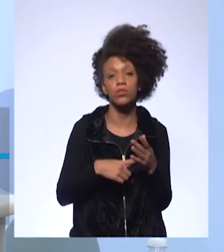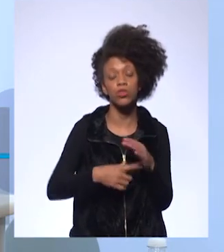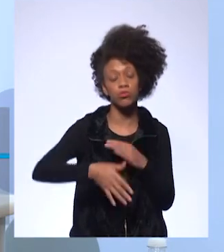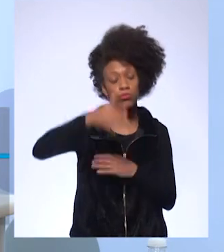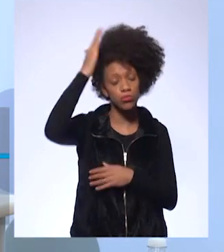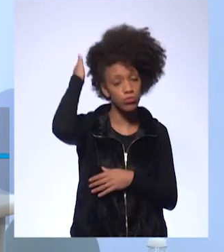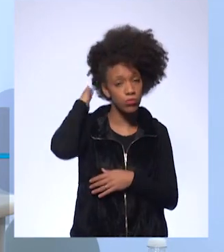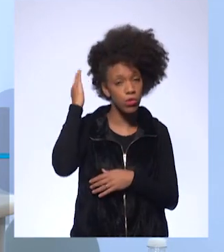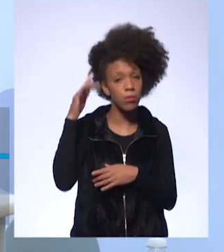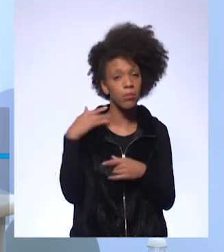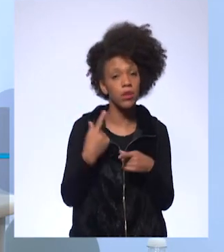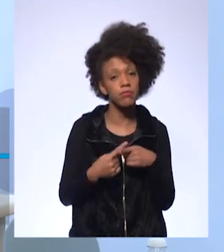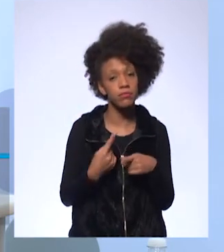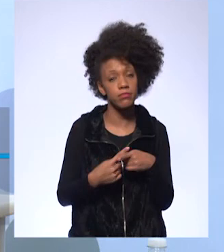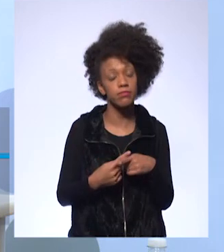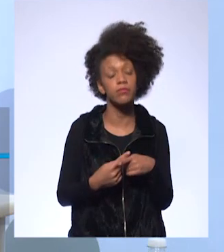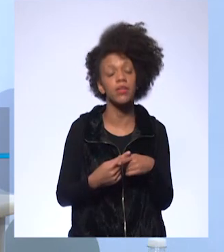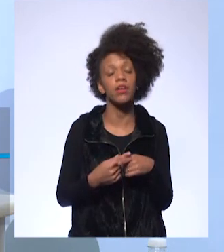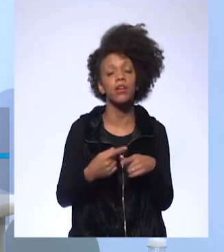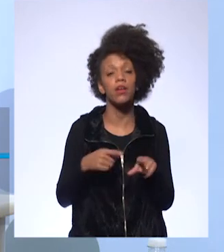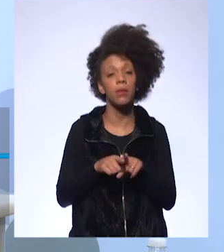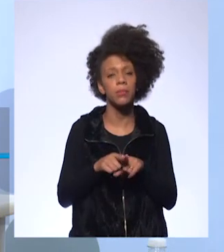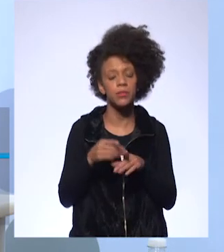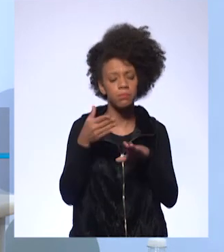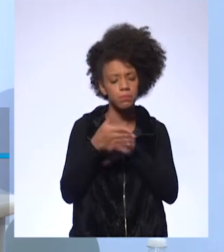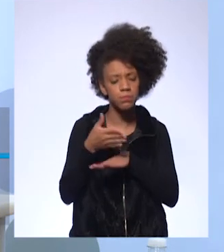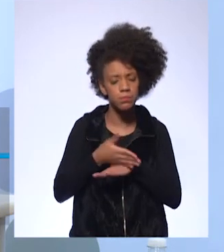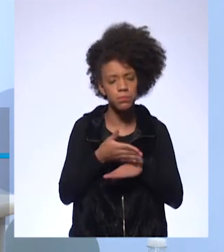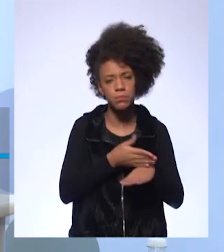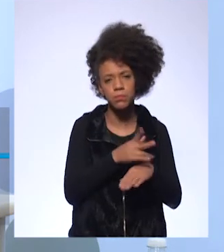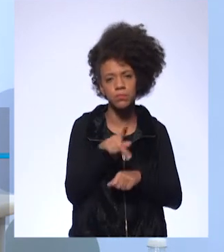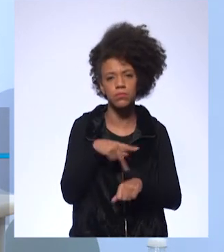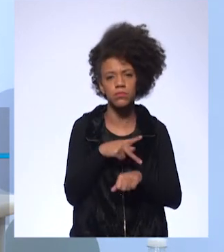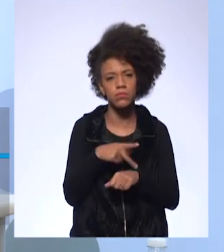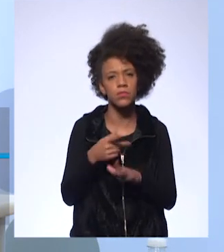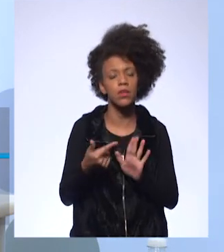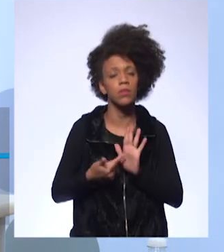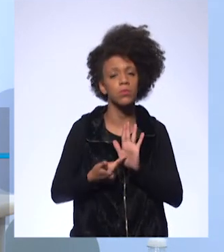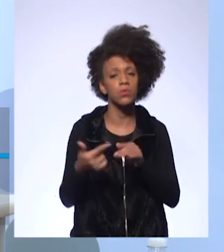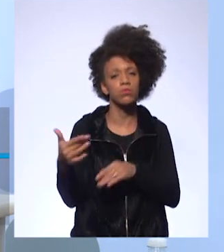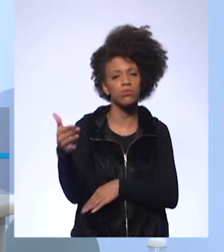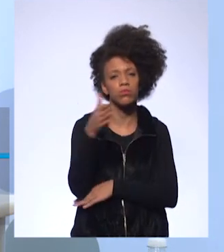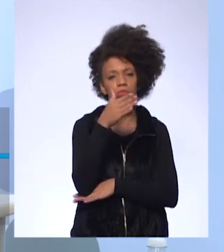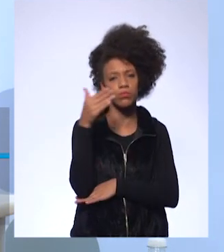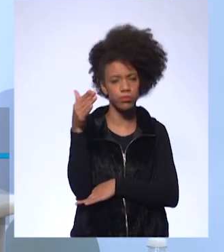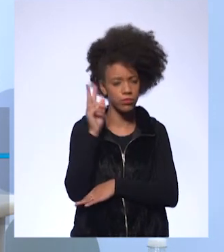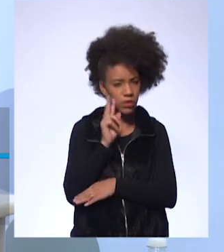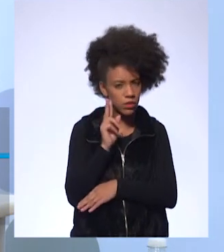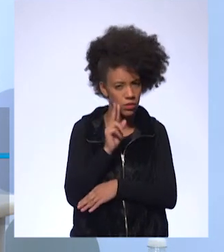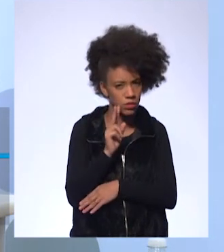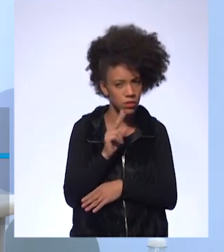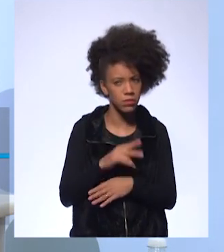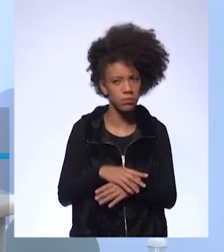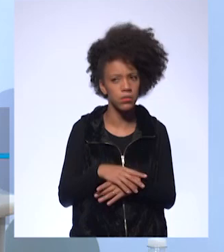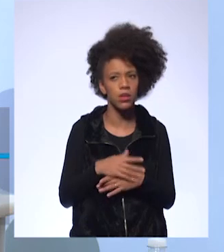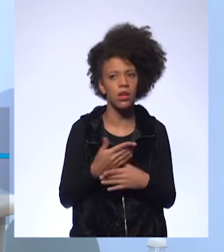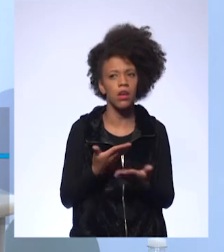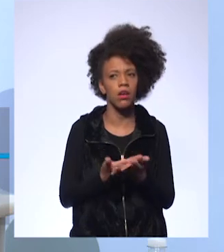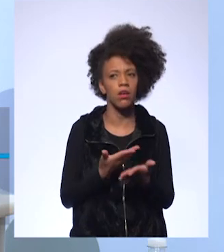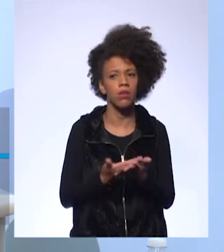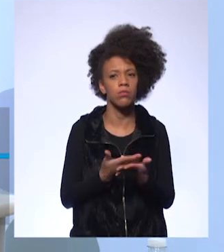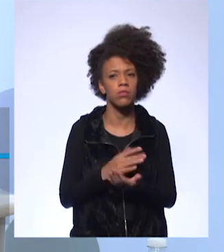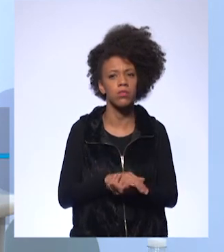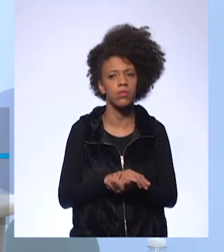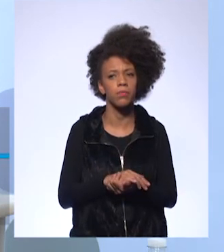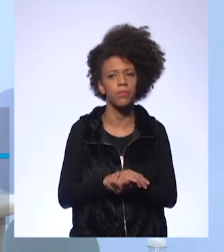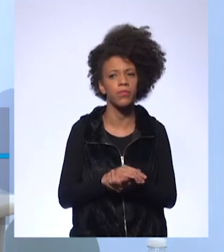aí da entrada de outros países. E, logicamente, né, esse tratado ele formou uma bandeira. Lembra que eu falei no início da aula para vocês? Então,